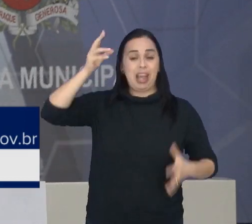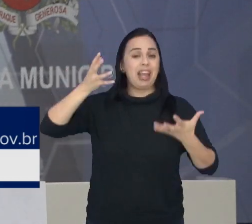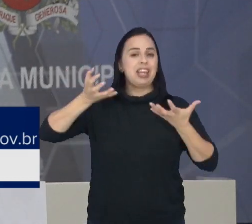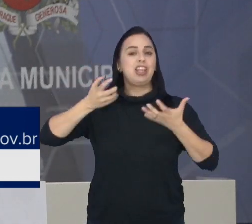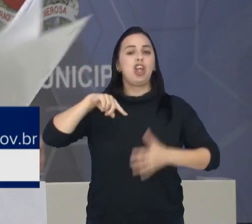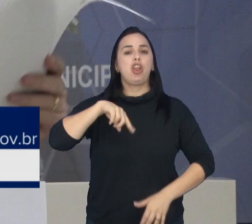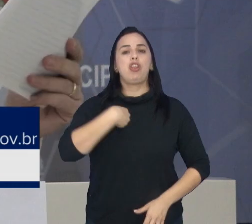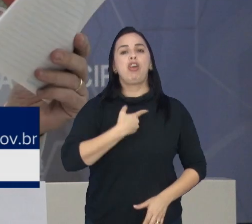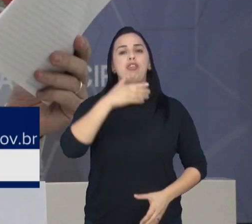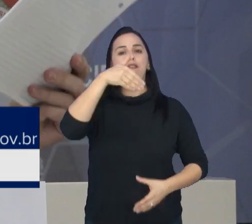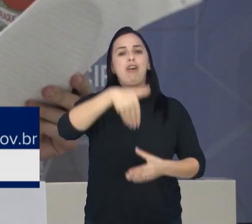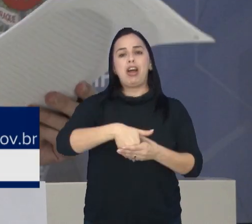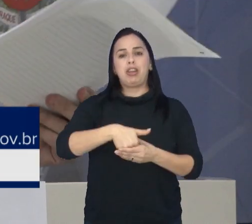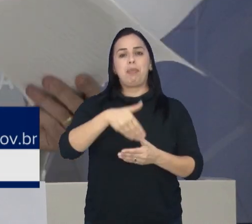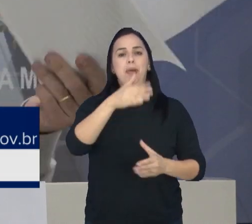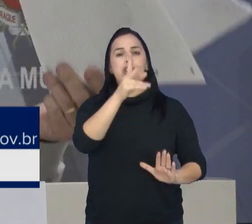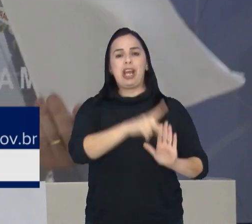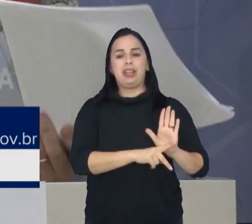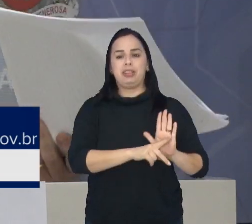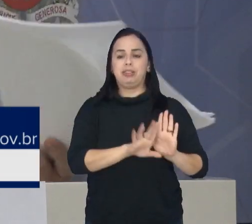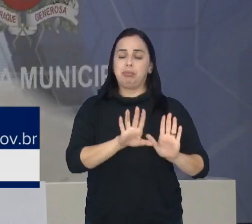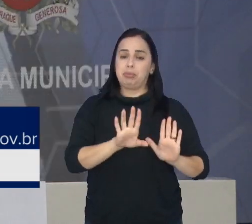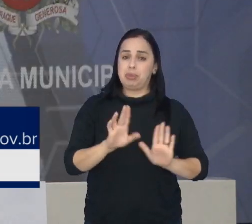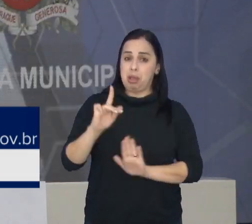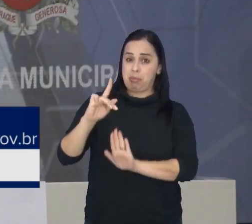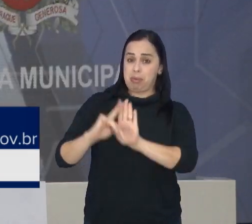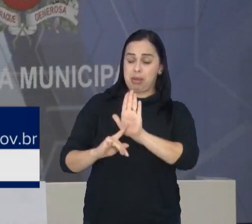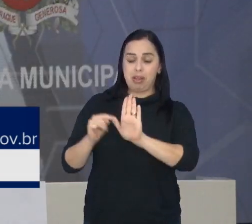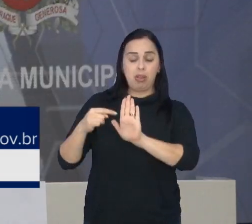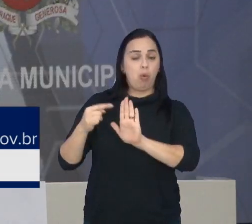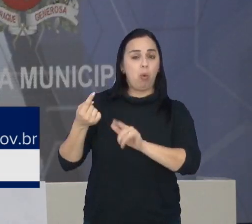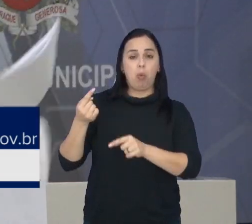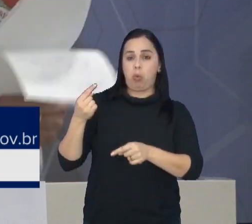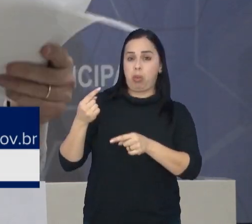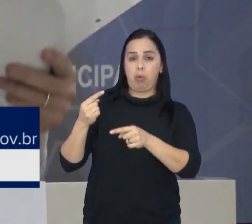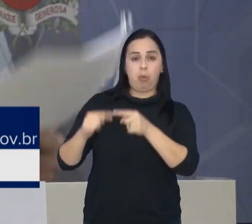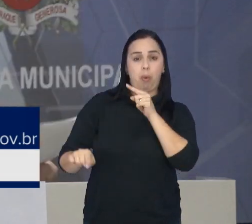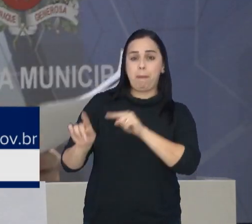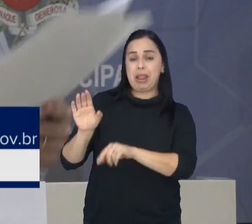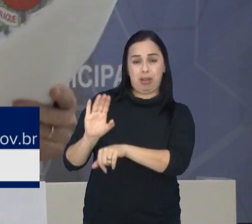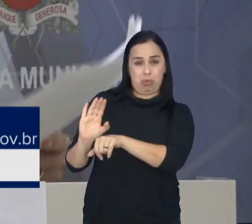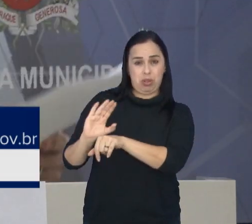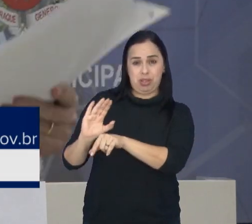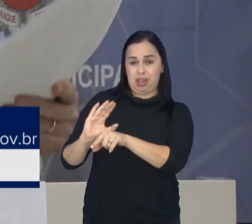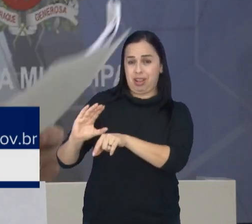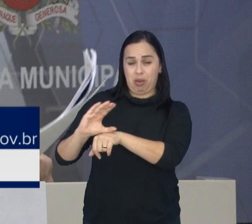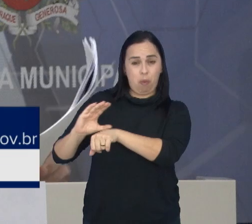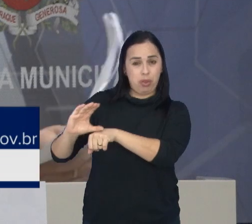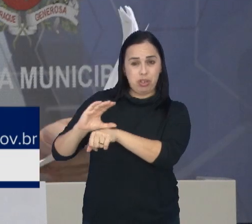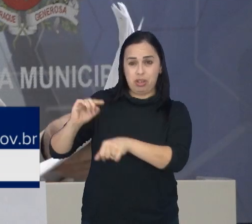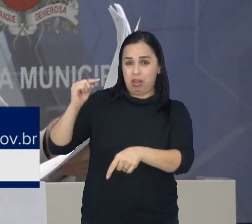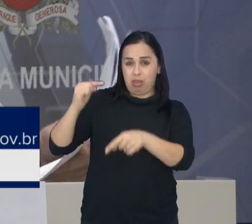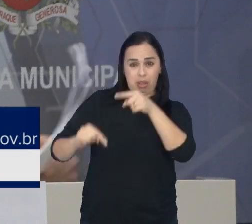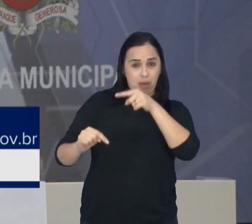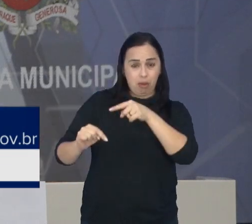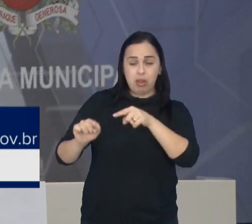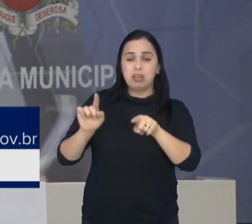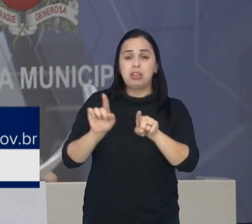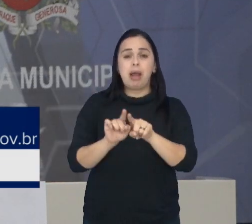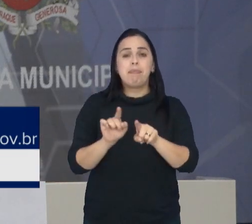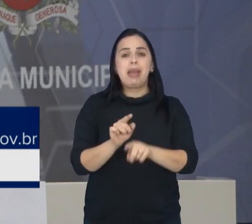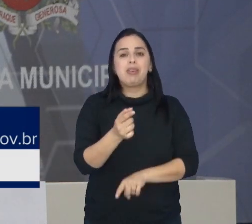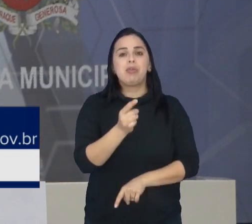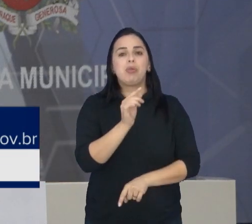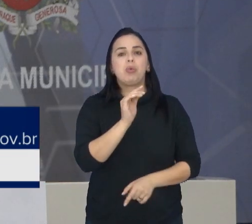Porém, esse projeto aqui, além de inconstitucional, ele acaba com a progressão,